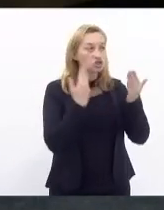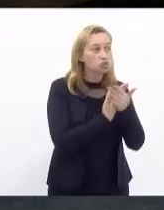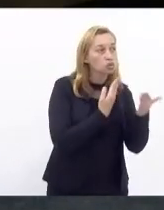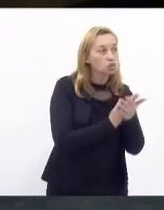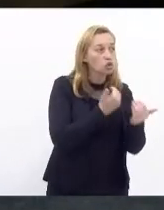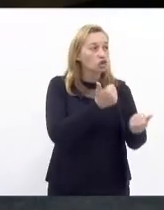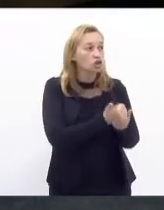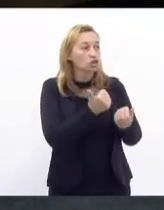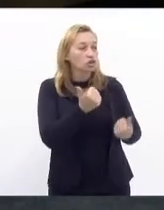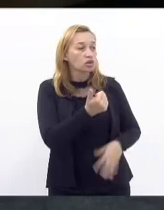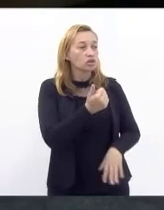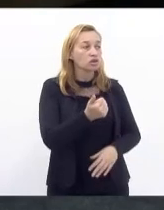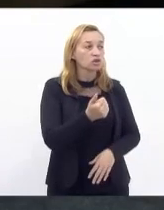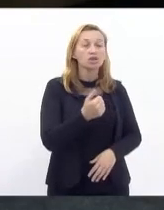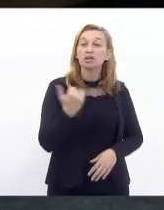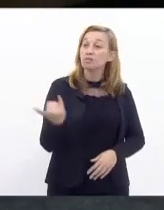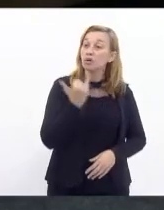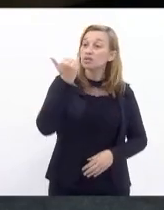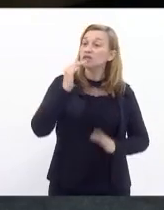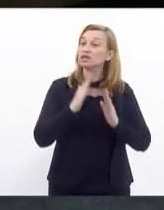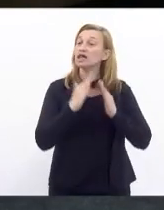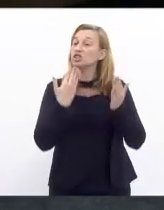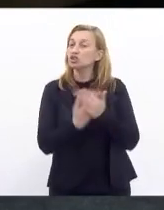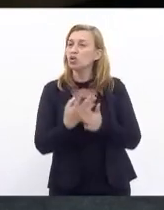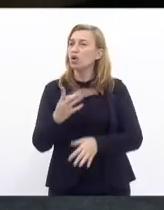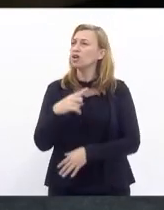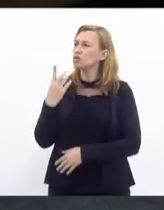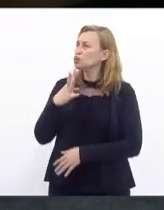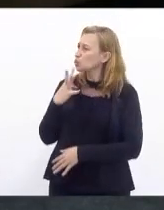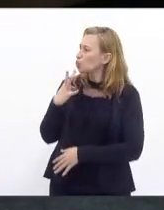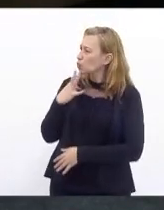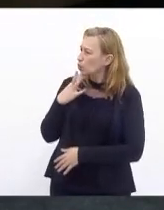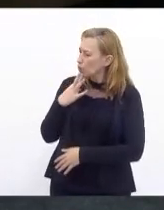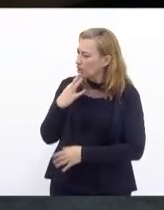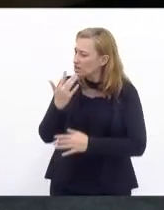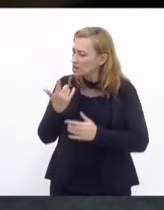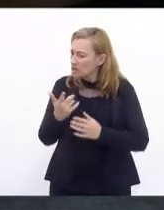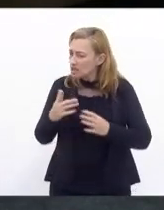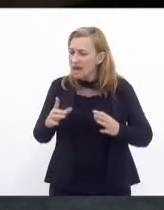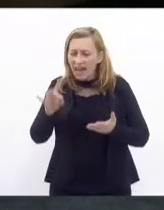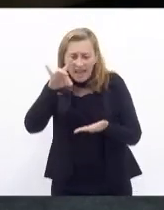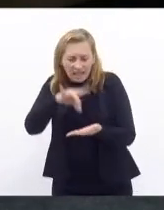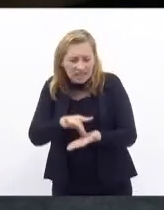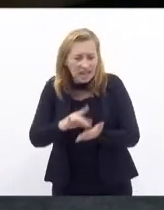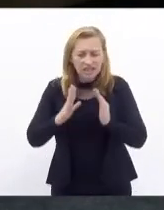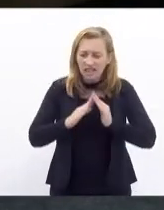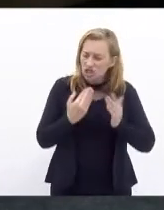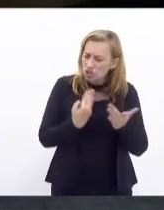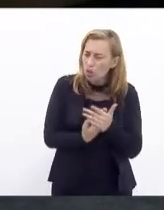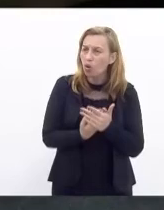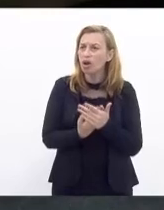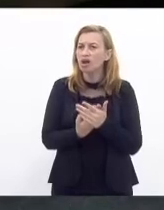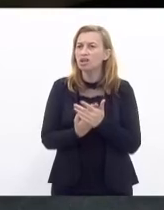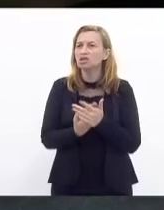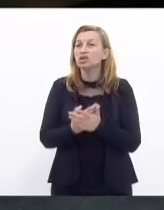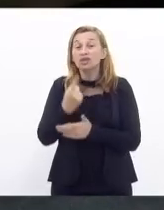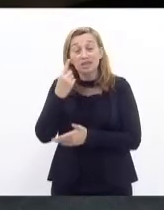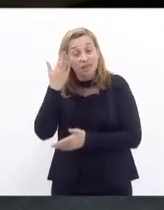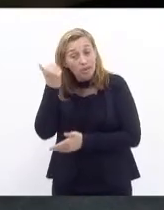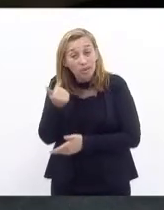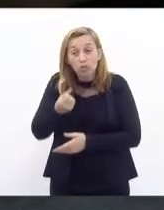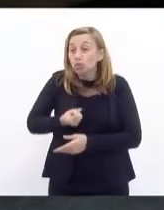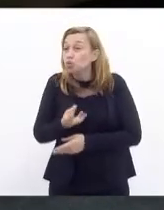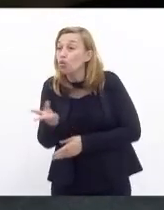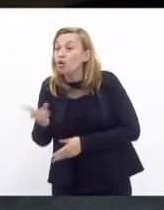gestores de extrema importância, a gente que conhece o chão da escola, a realidade da unidade escolar, a gente sabe o quanto